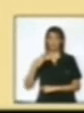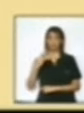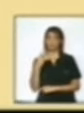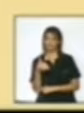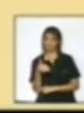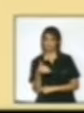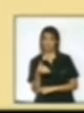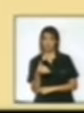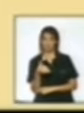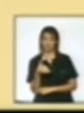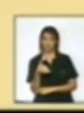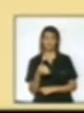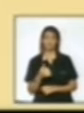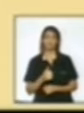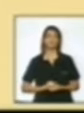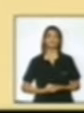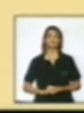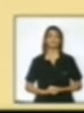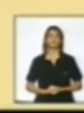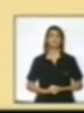36.